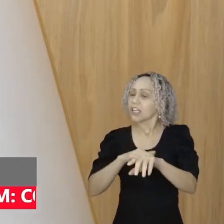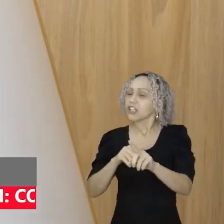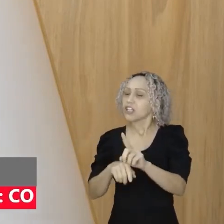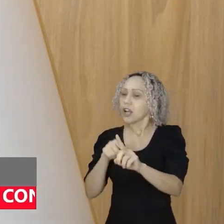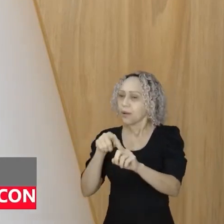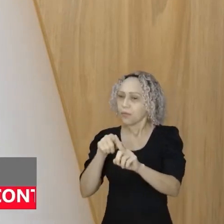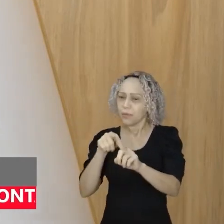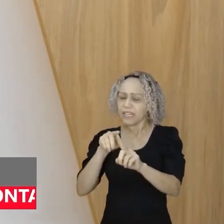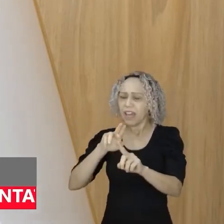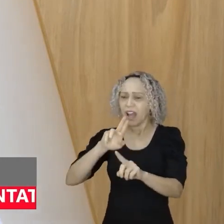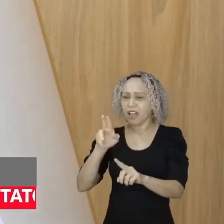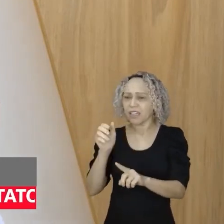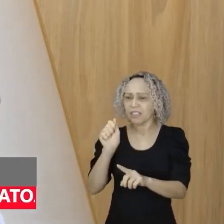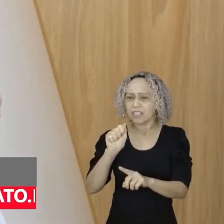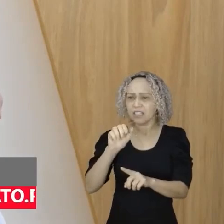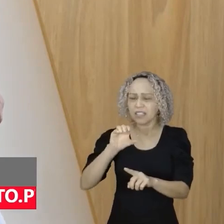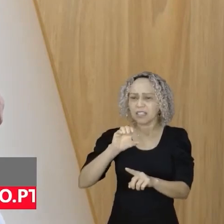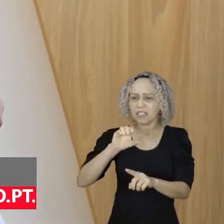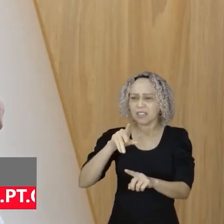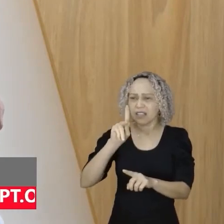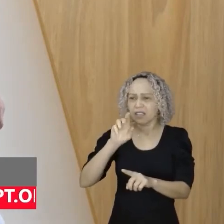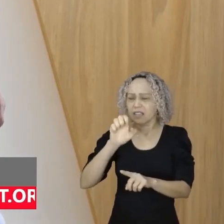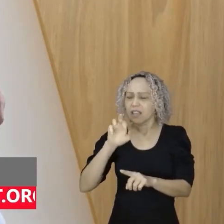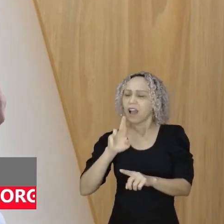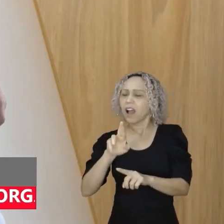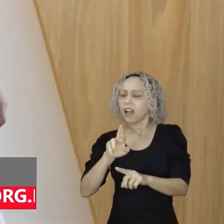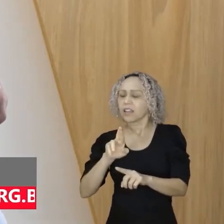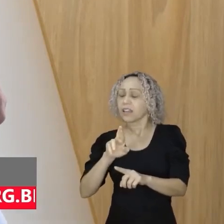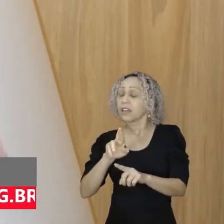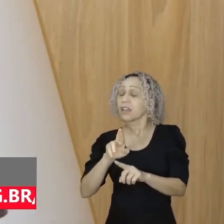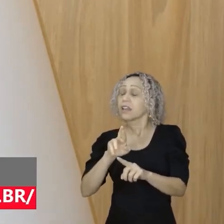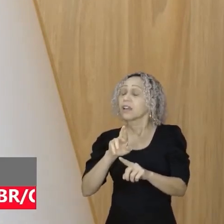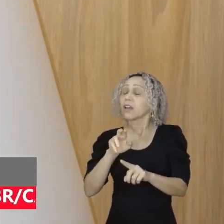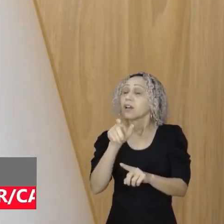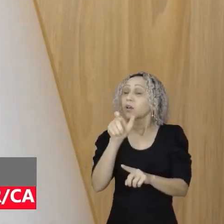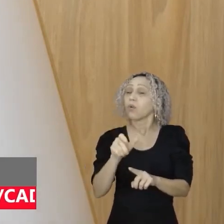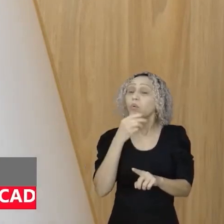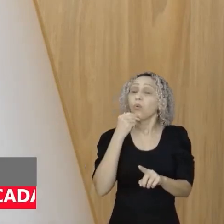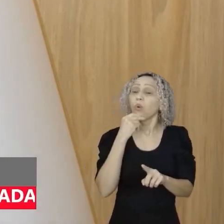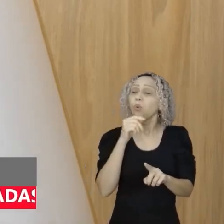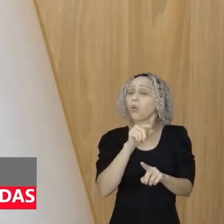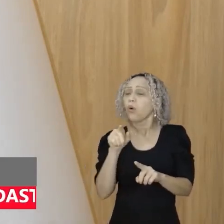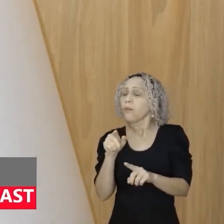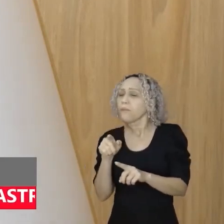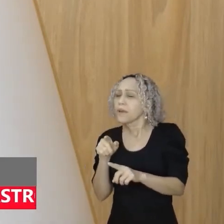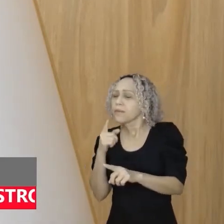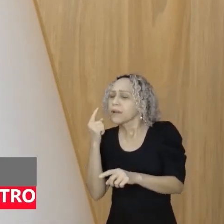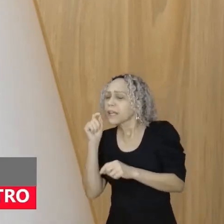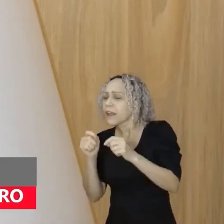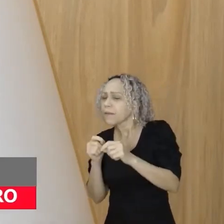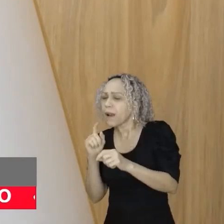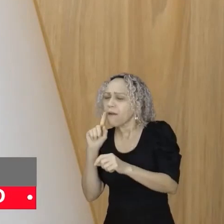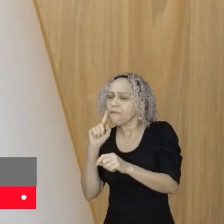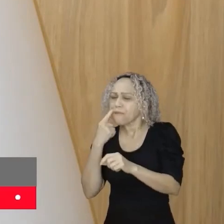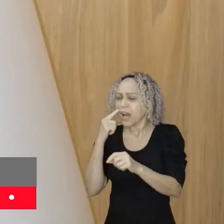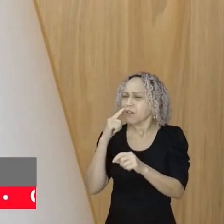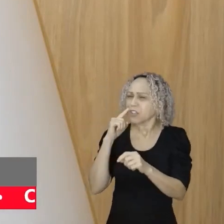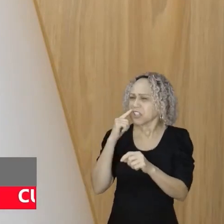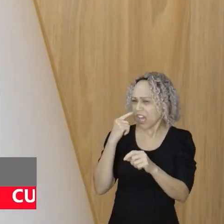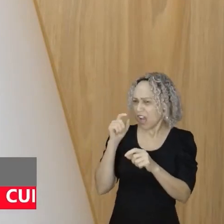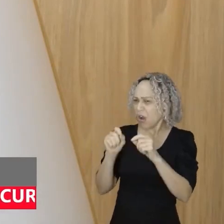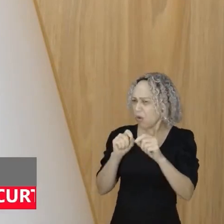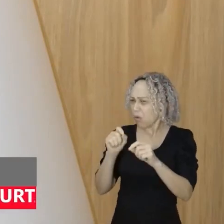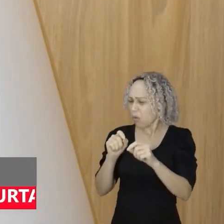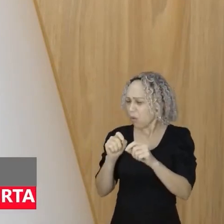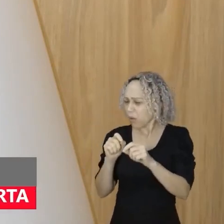você votaria, na cabeça deles, 22 e sairia 13. E aí ele demonstraria que houve fraude, que a urna